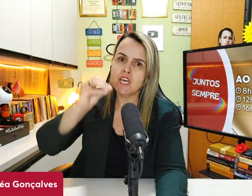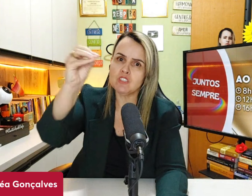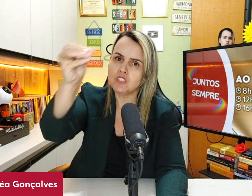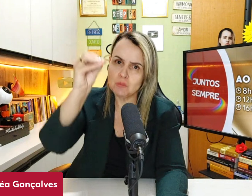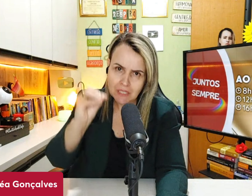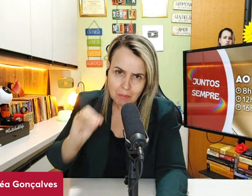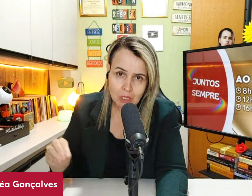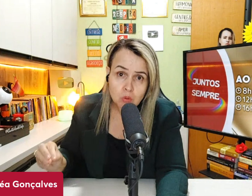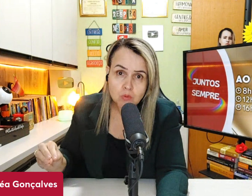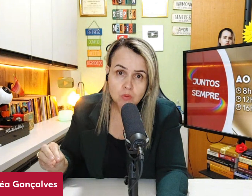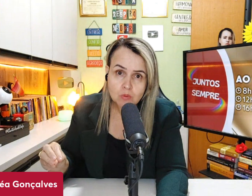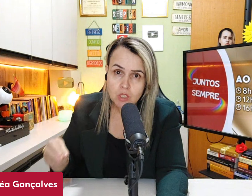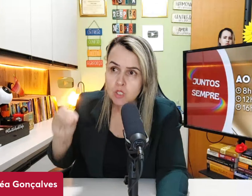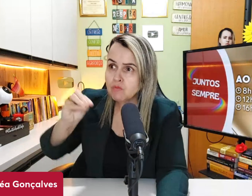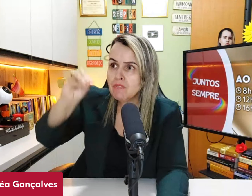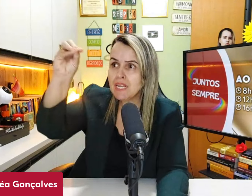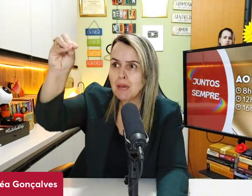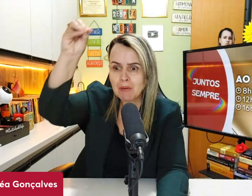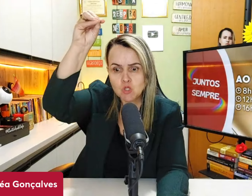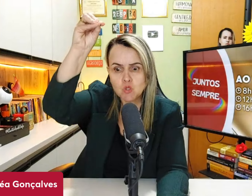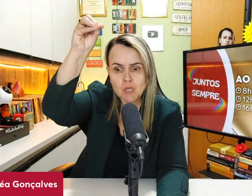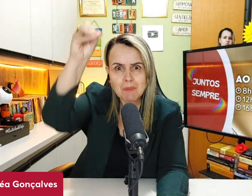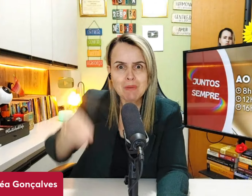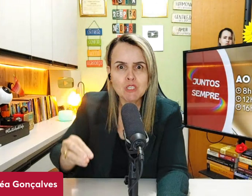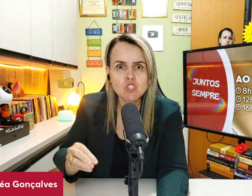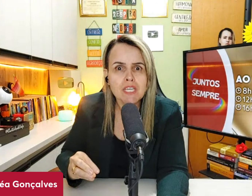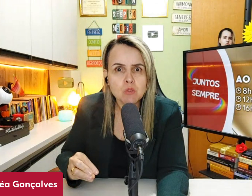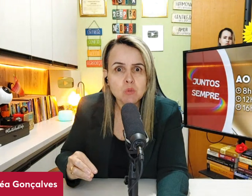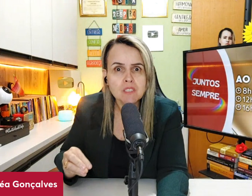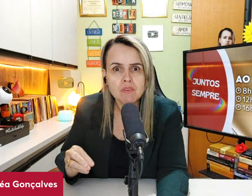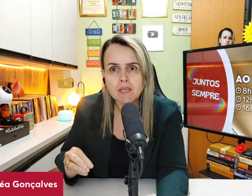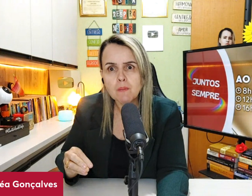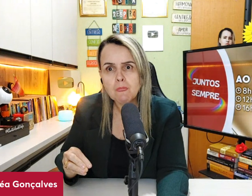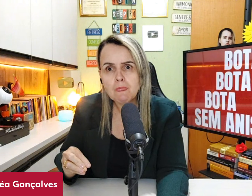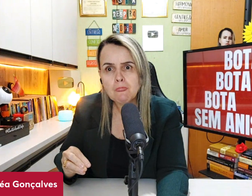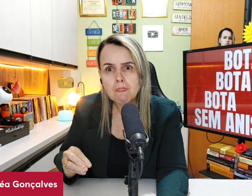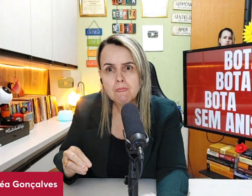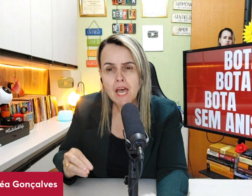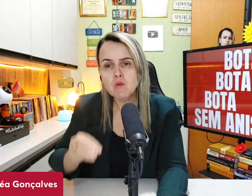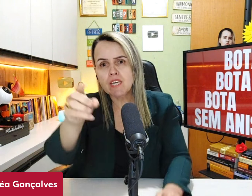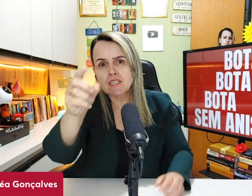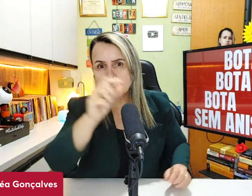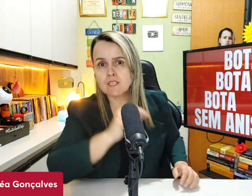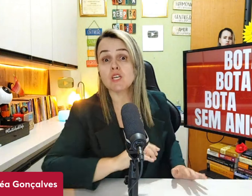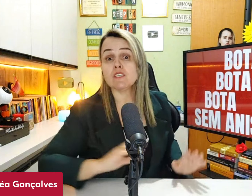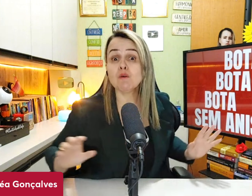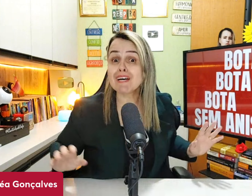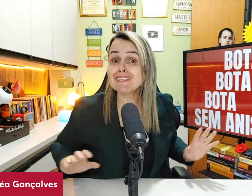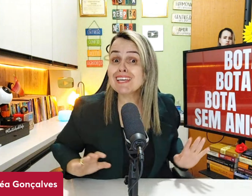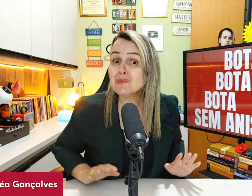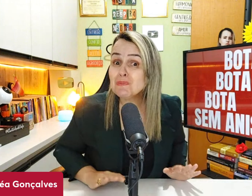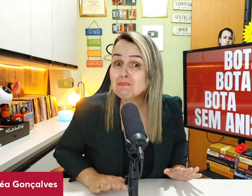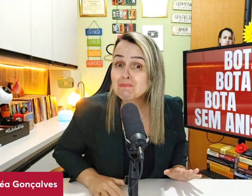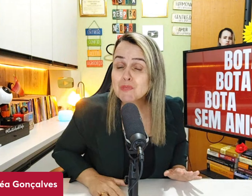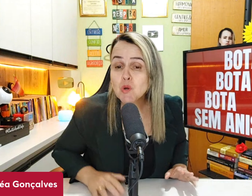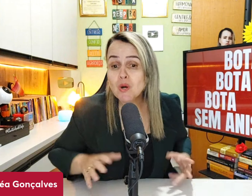eu divier de desmatamento isso vai valer a partir do dia primeiro de Janeiro do ano que vem aí o que que eles estão já estão